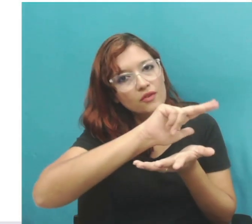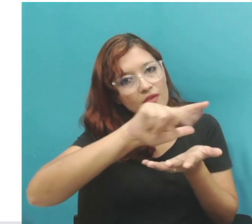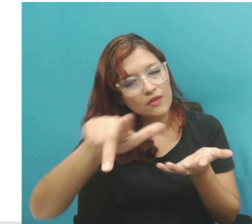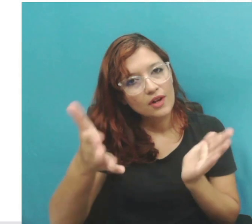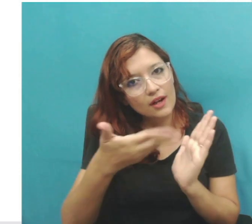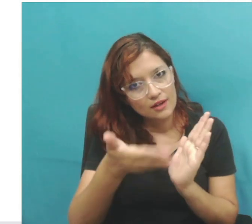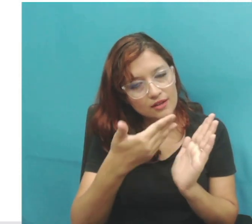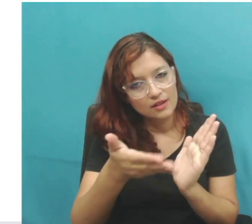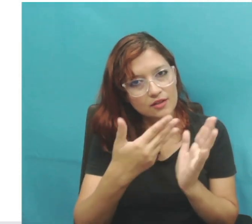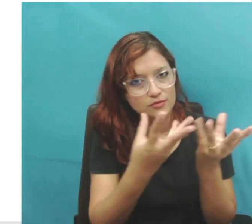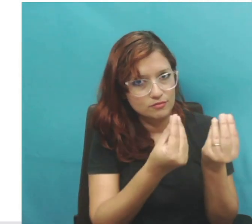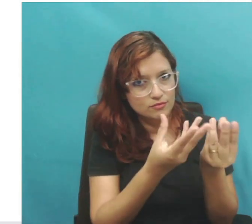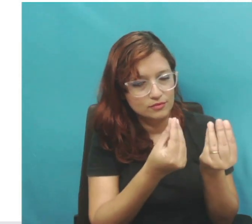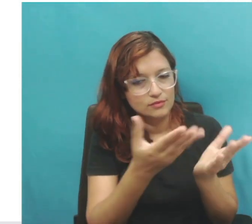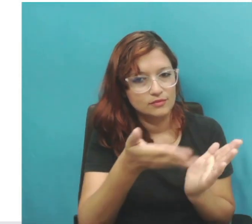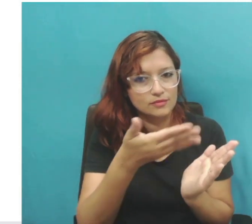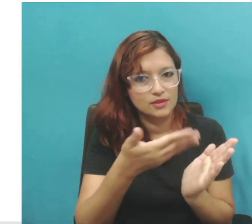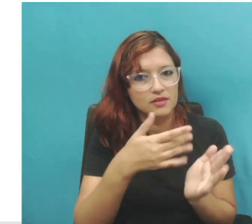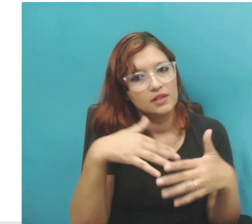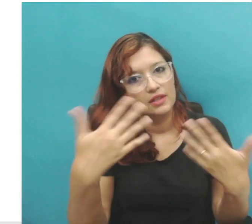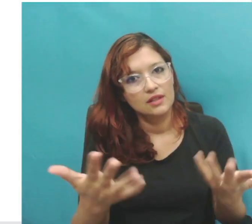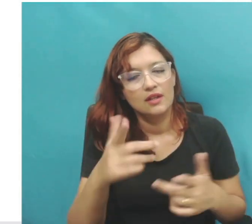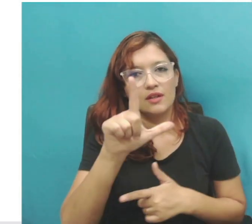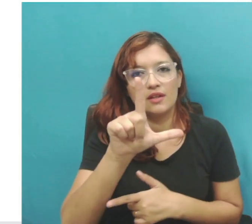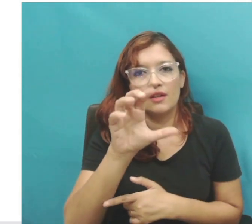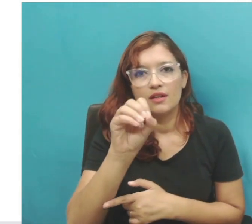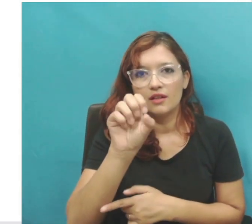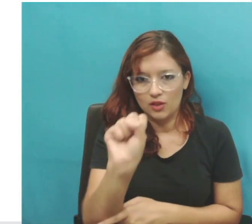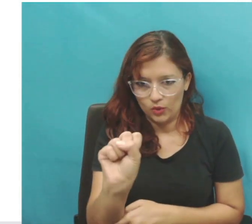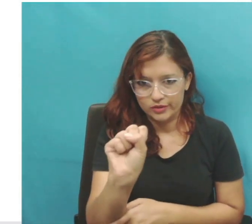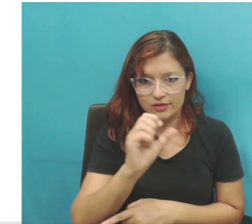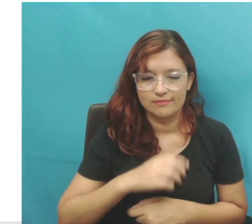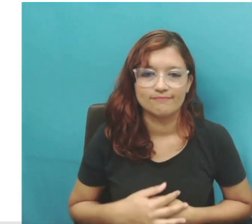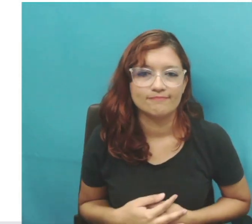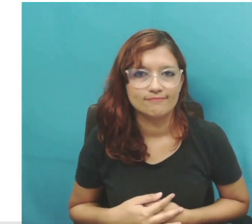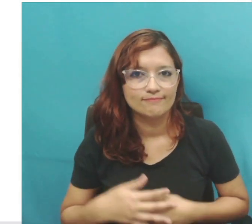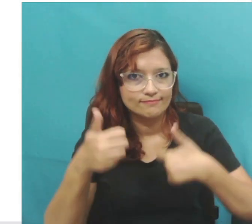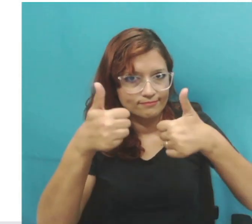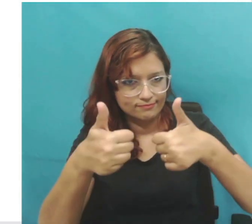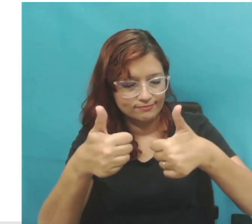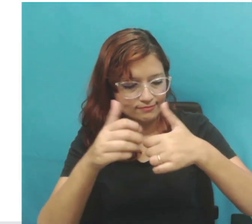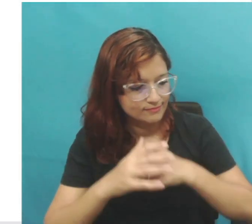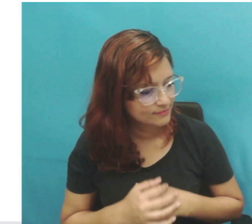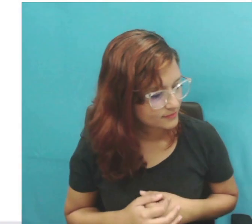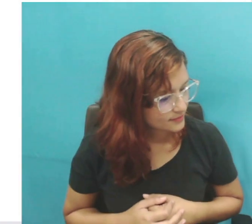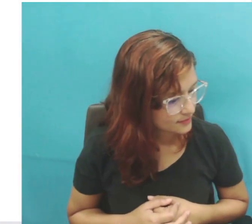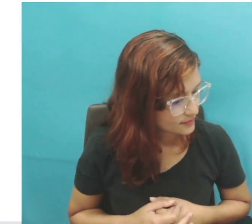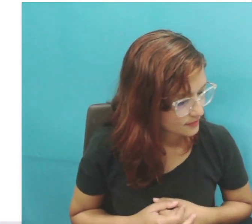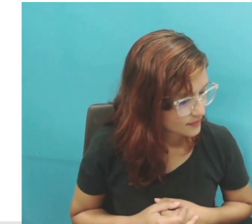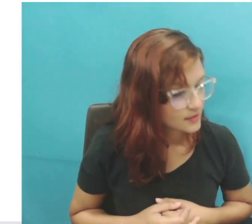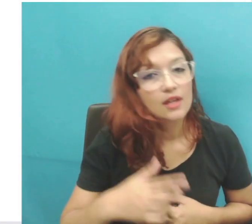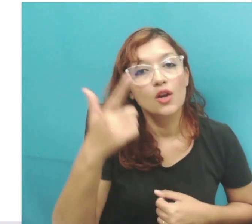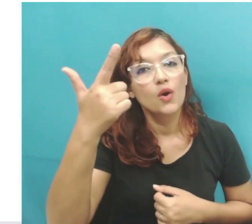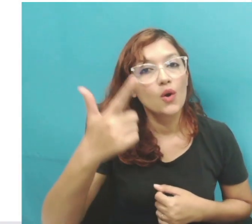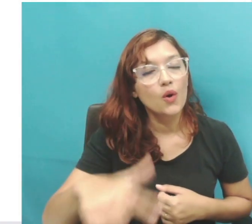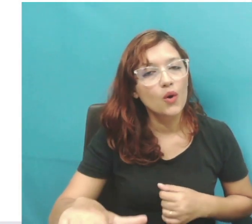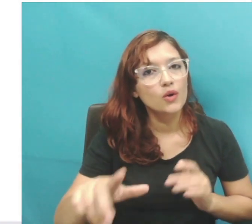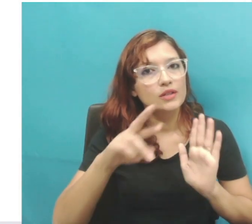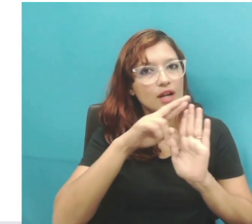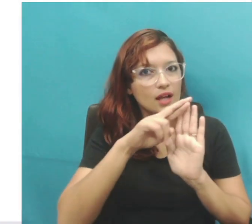Um livro não, são vários. Então tá no plural. Então eu uso los.